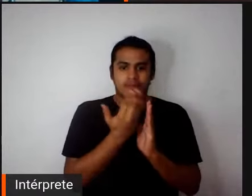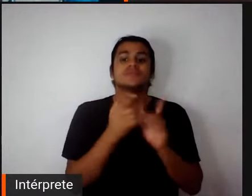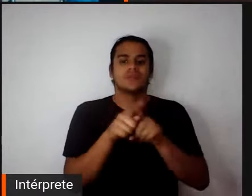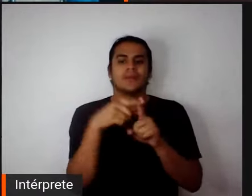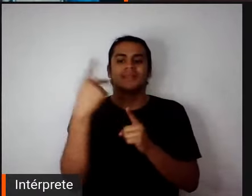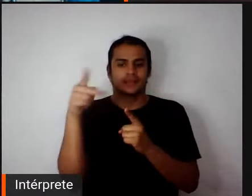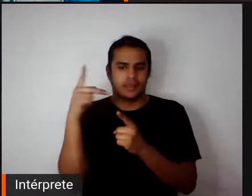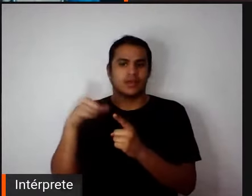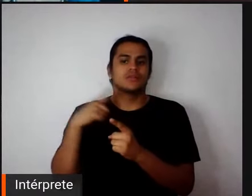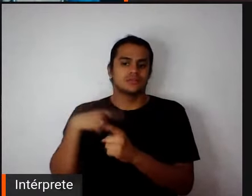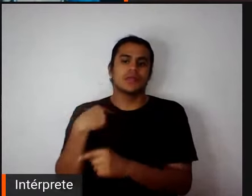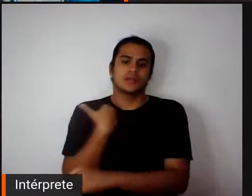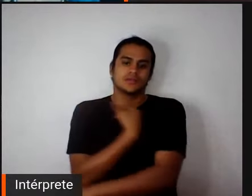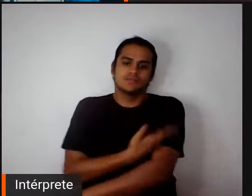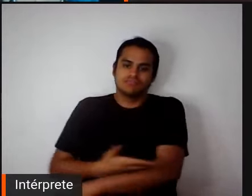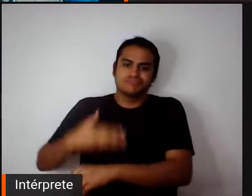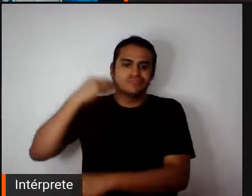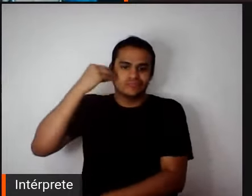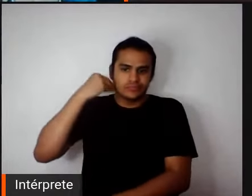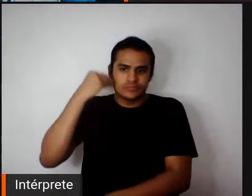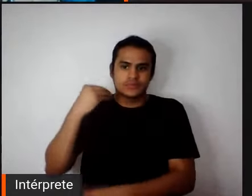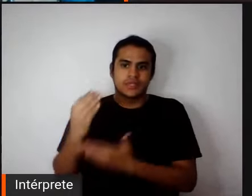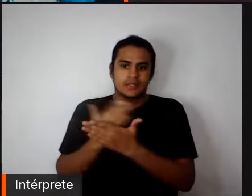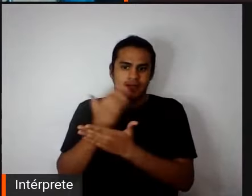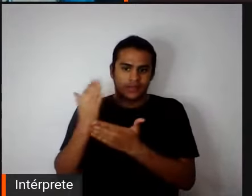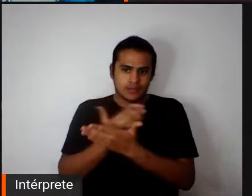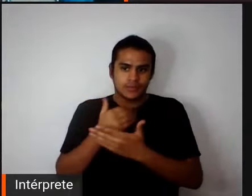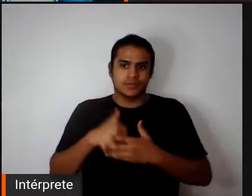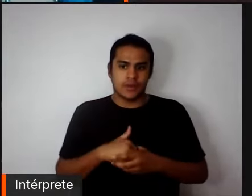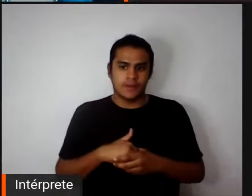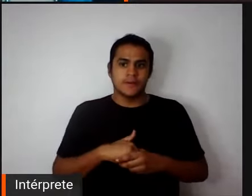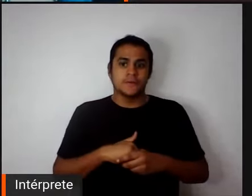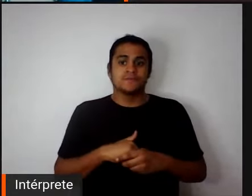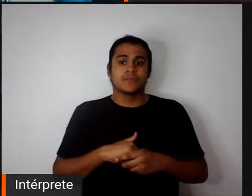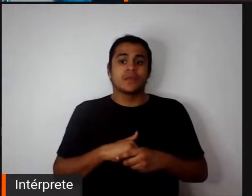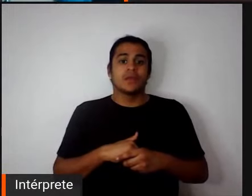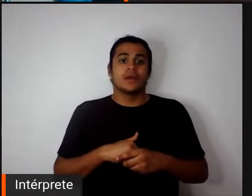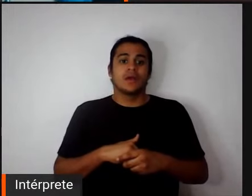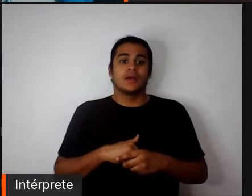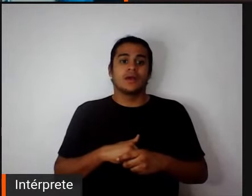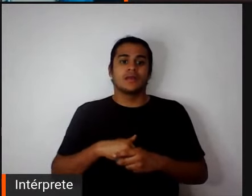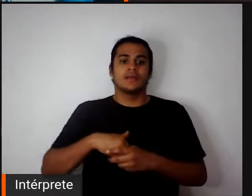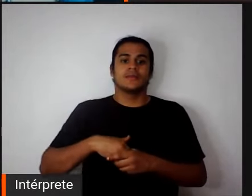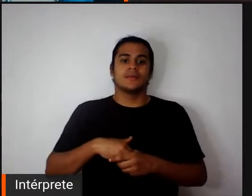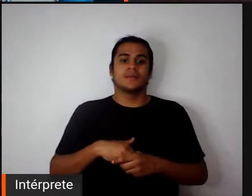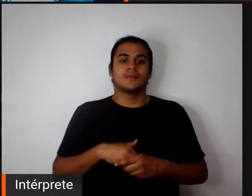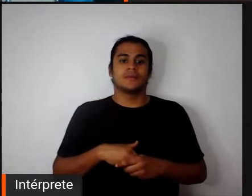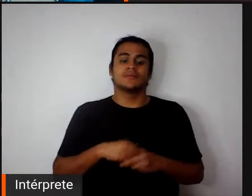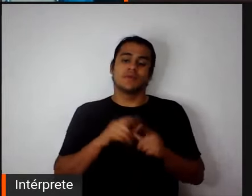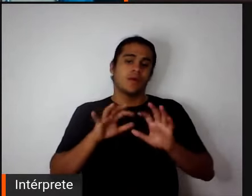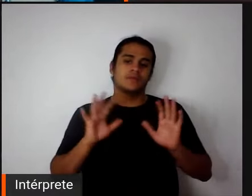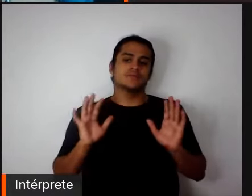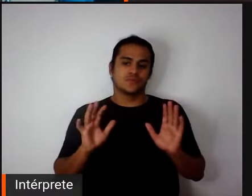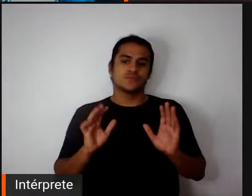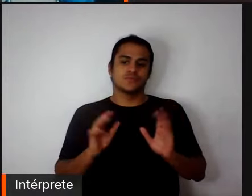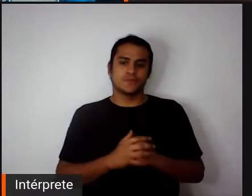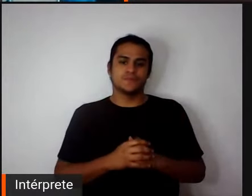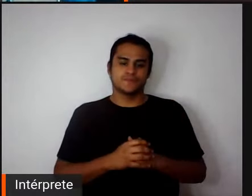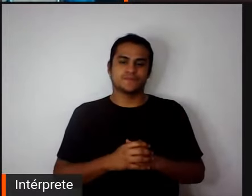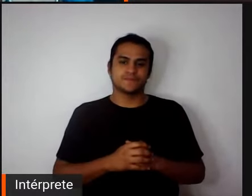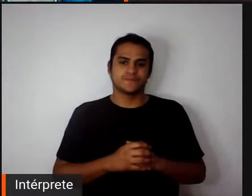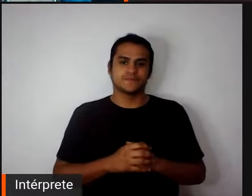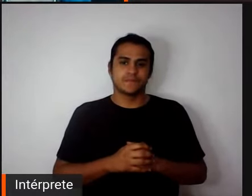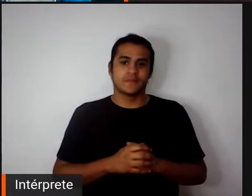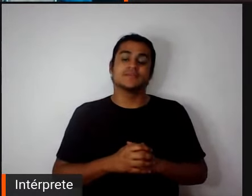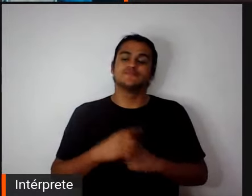literatura expressa nessa forma gráfica que não da fotografia clássica. Então, é isso. Então, só para dizer que é,